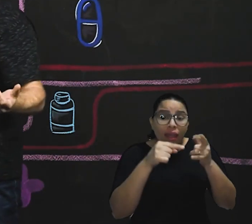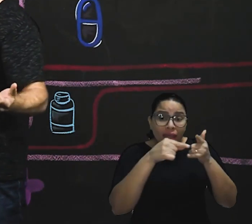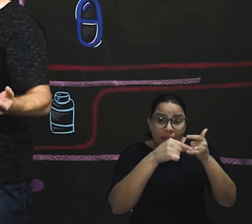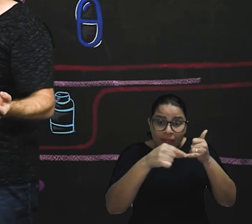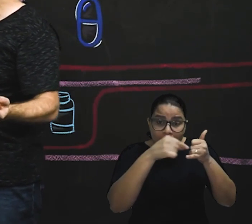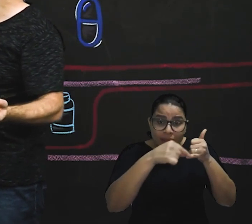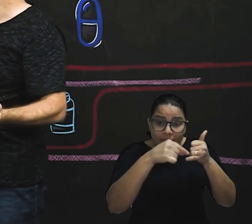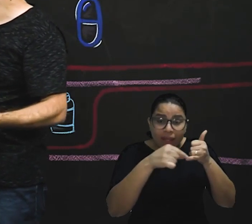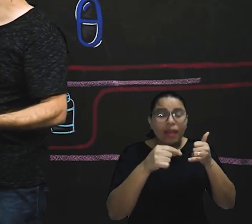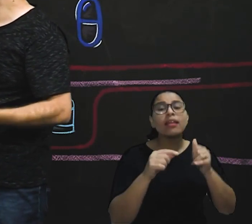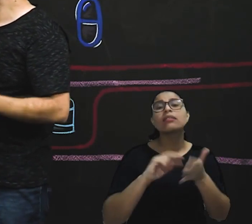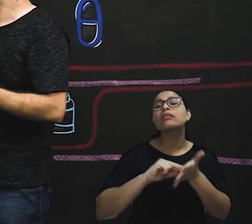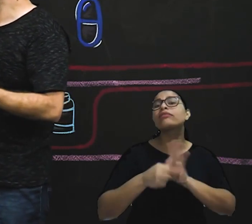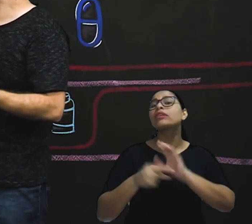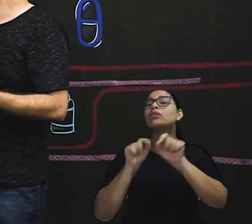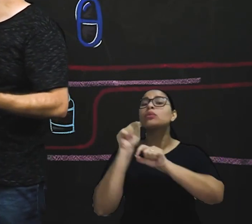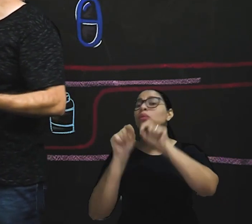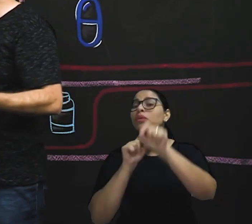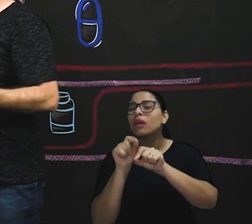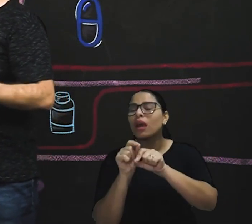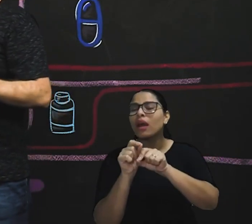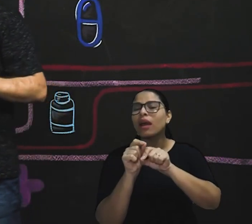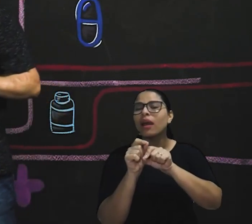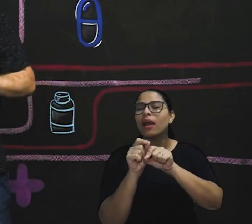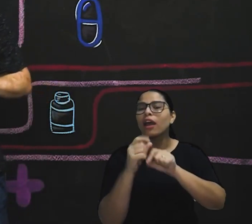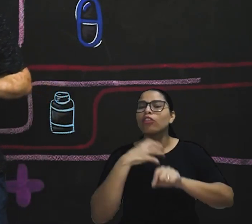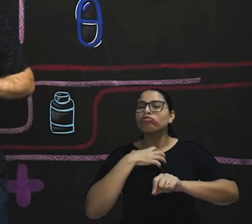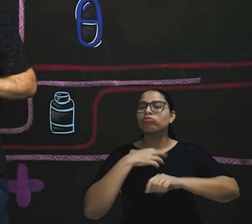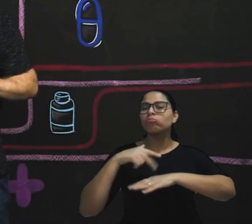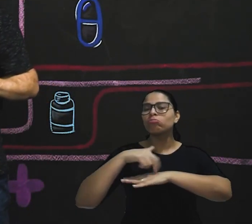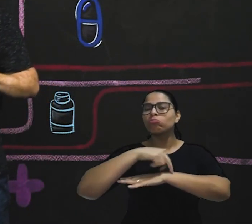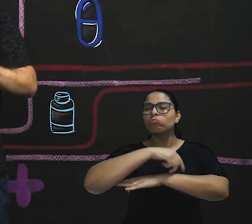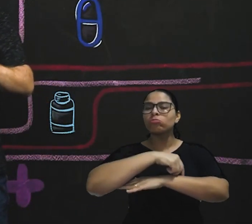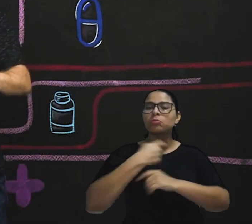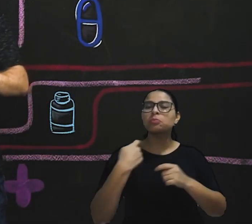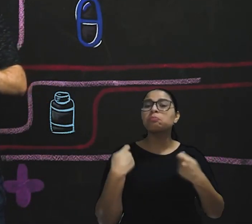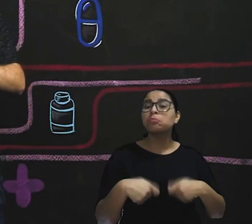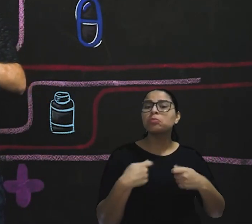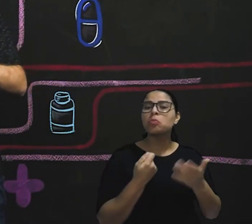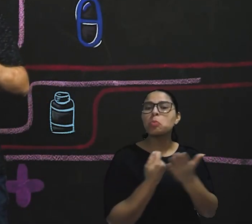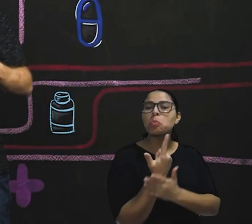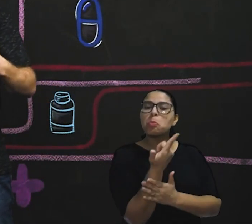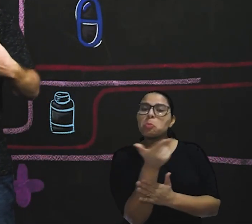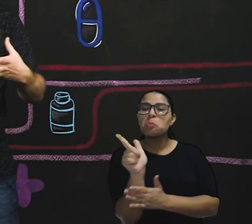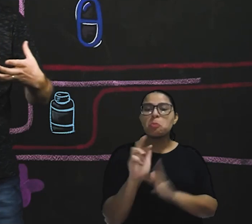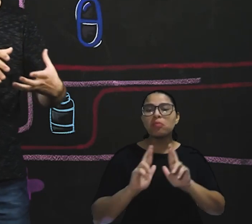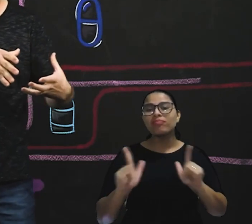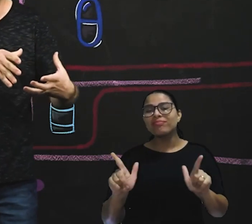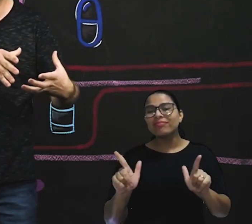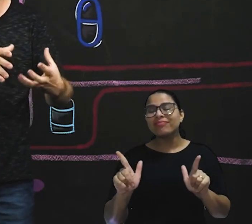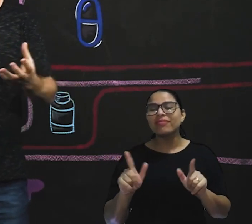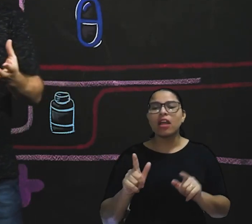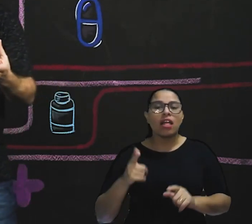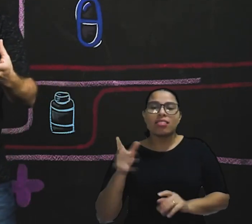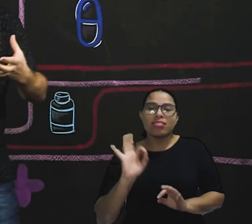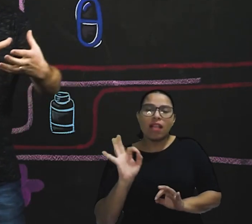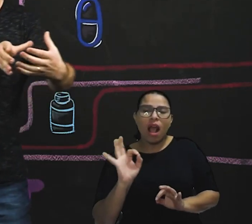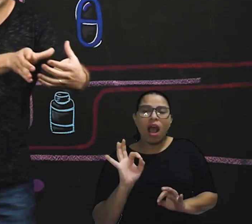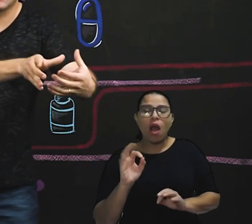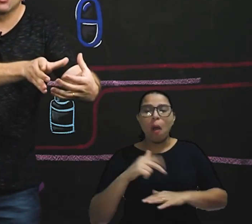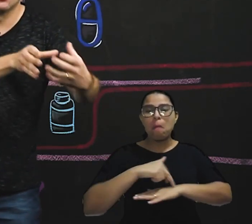para essa americanização da produção, o estilo de vida estadunidense. Dessa maneira, você está fora de moda, você